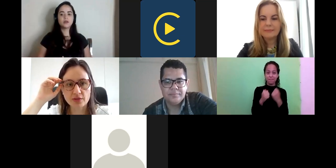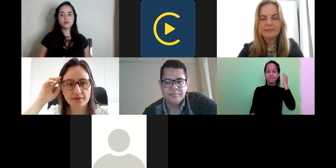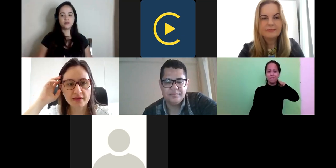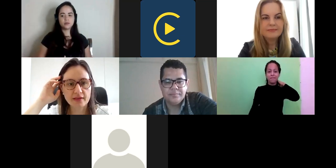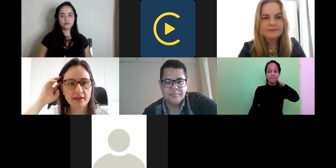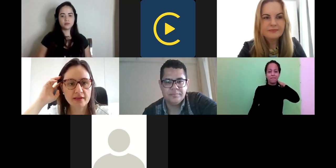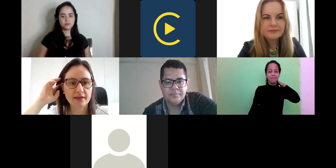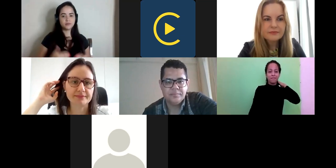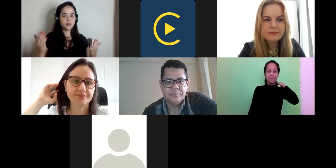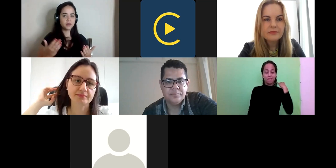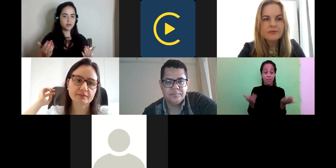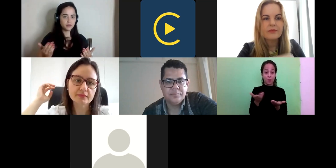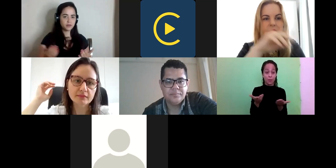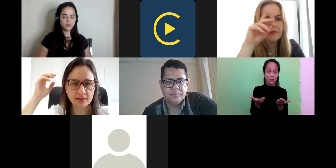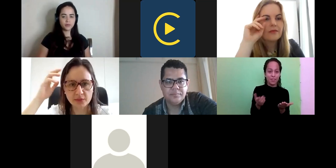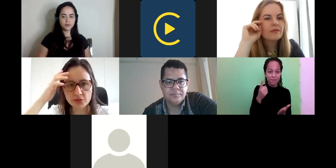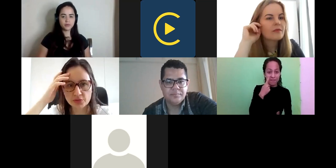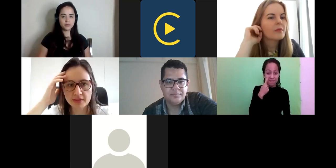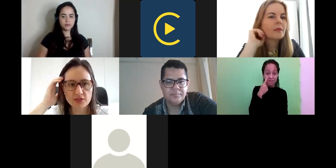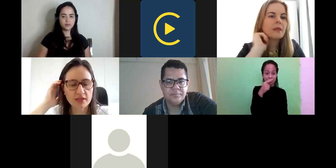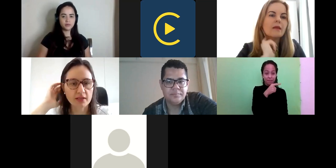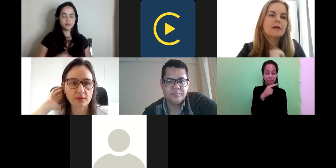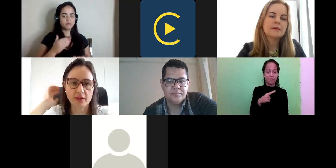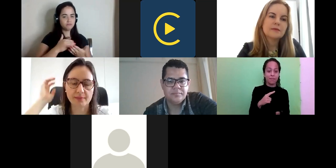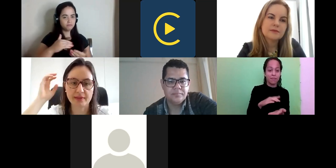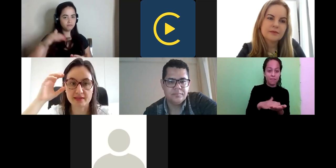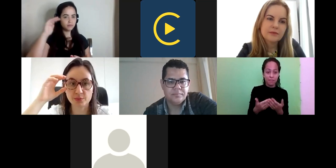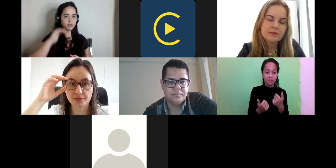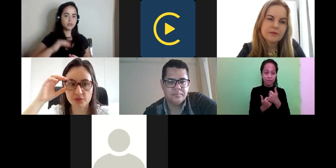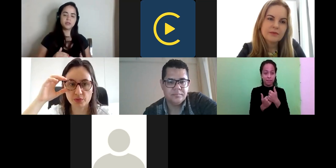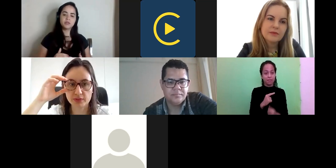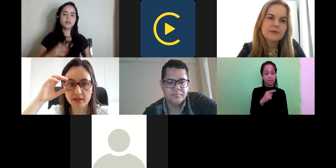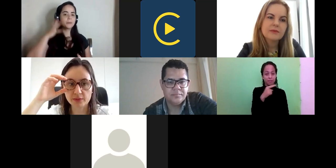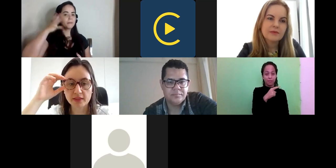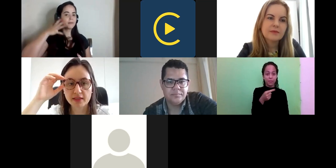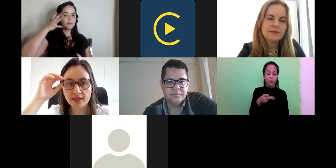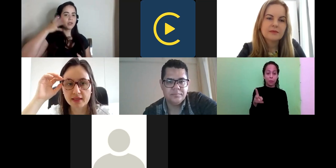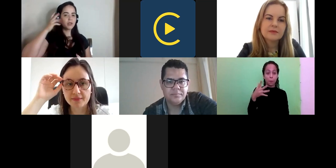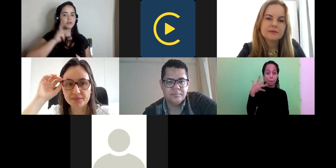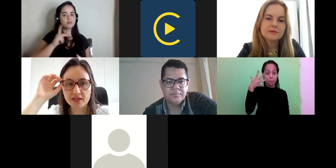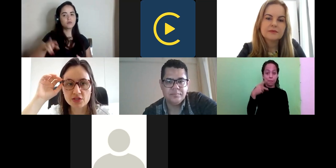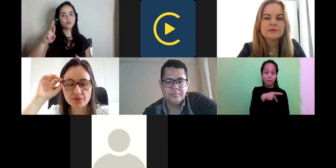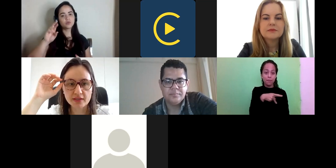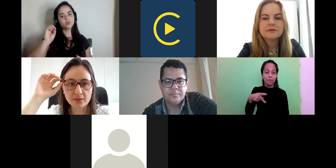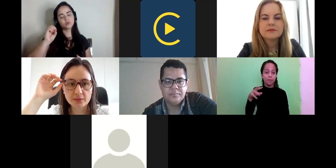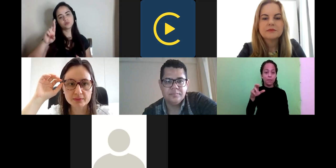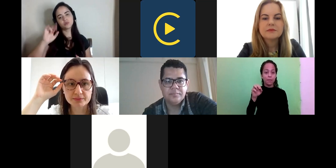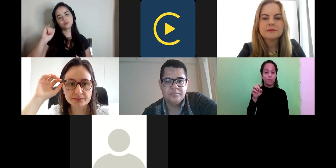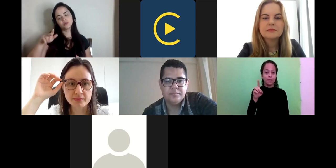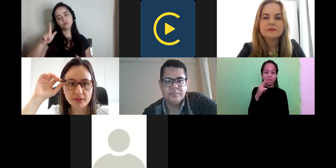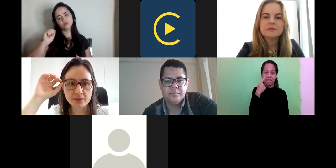A gente agora vai dar continuidade aqui, né, com a palestra do professor Rodrigo, e a gente vai